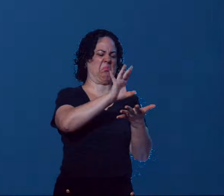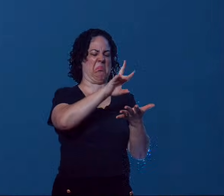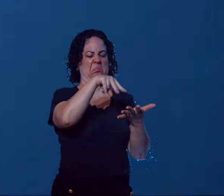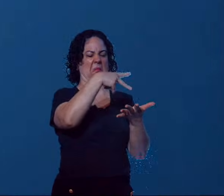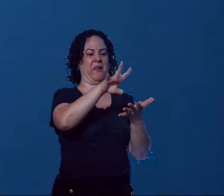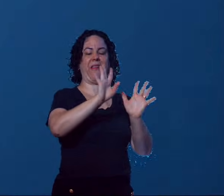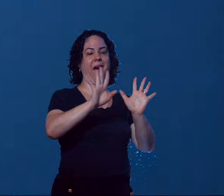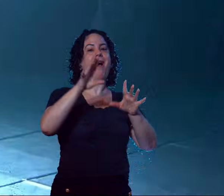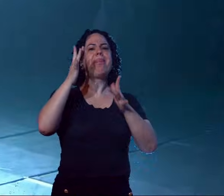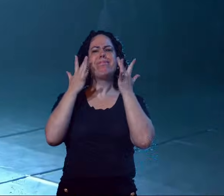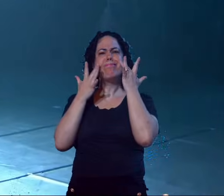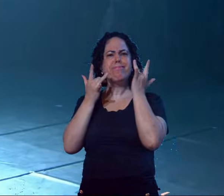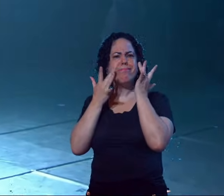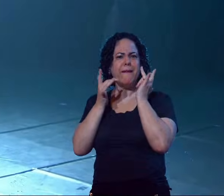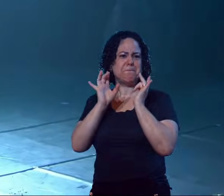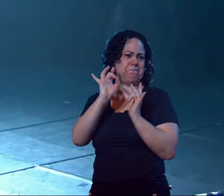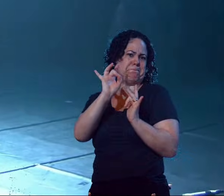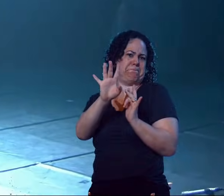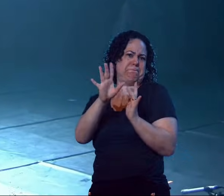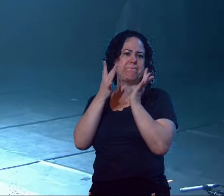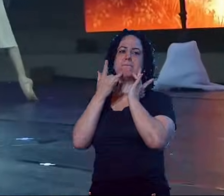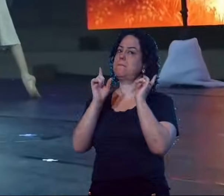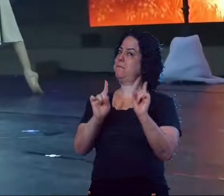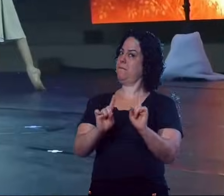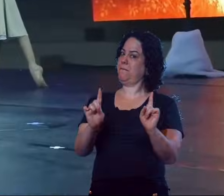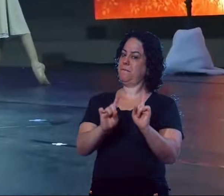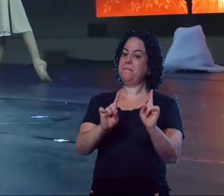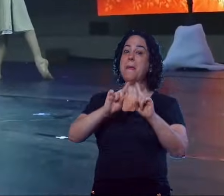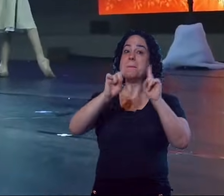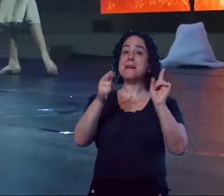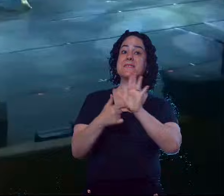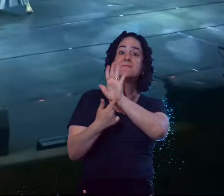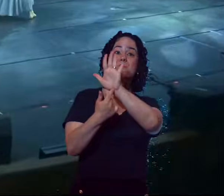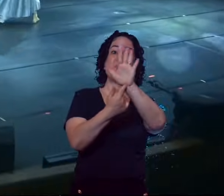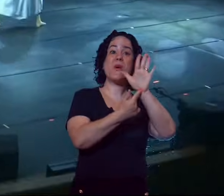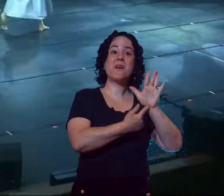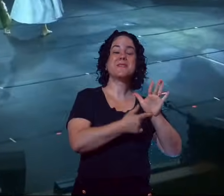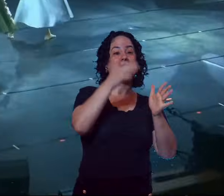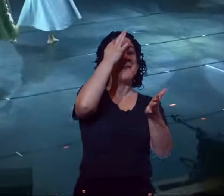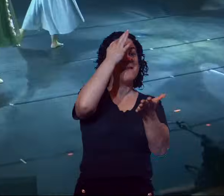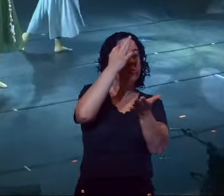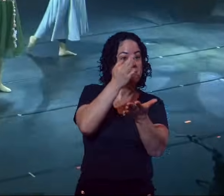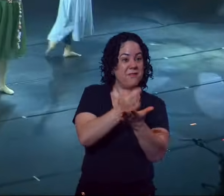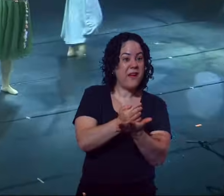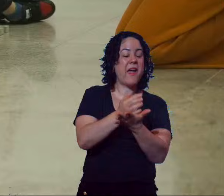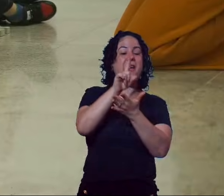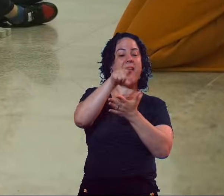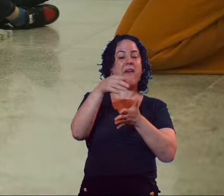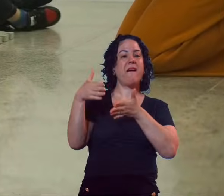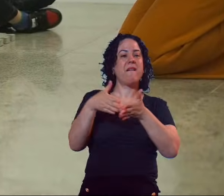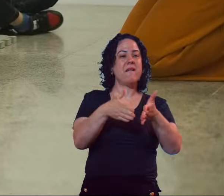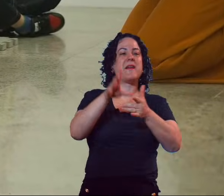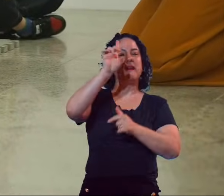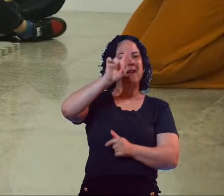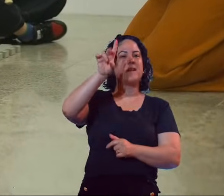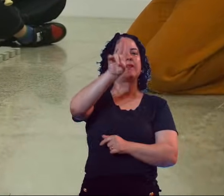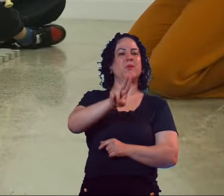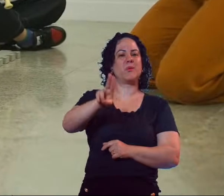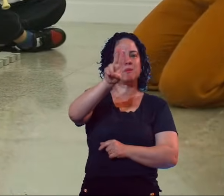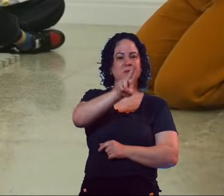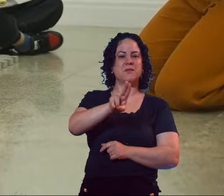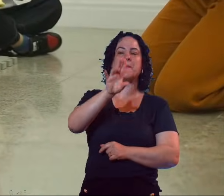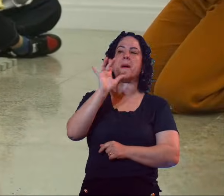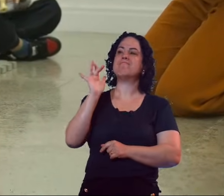dança e que o teatro não é apenas um teatro. São expressões da fé, são caminhos que Deus utiliza